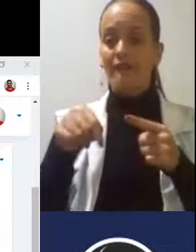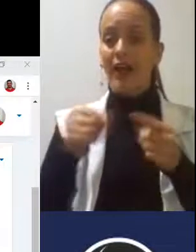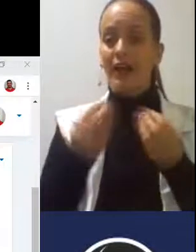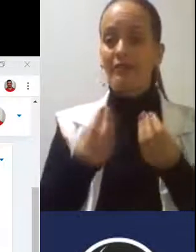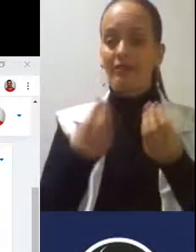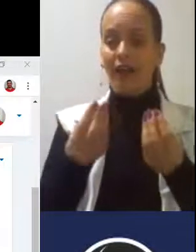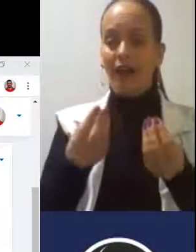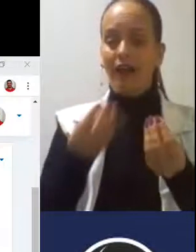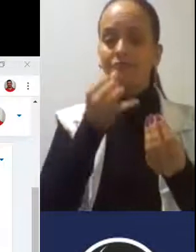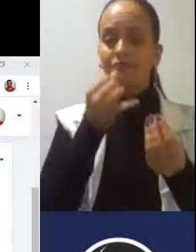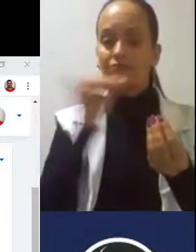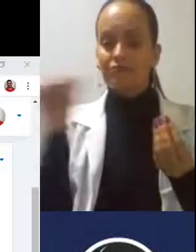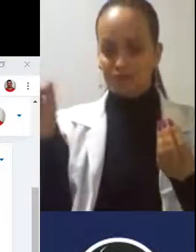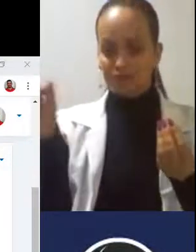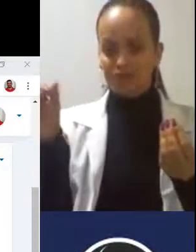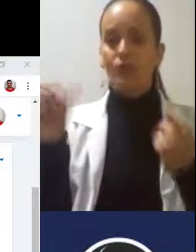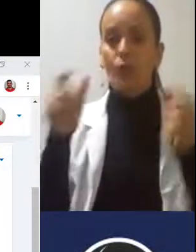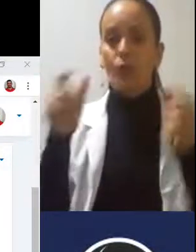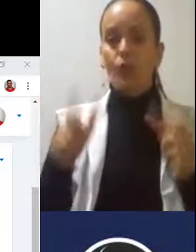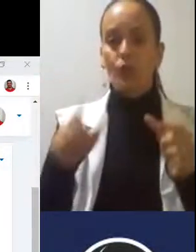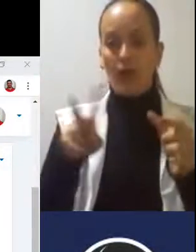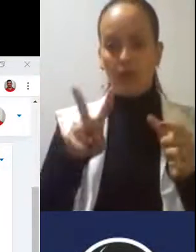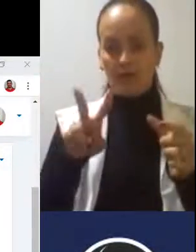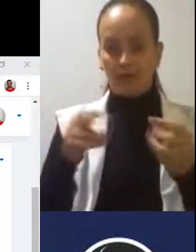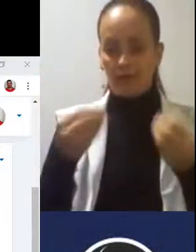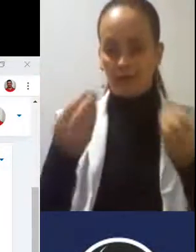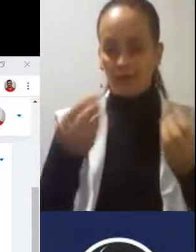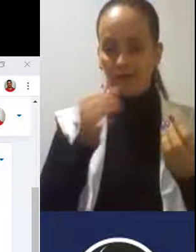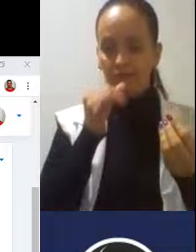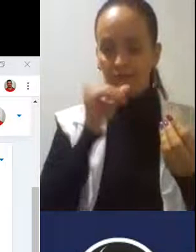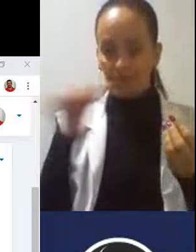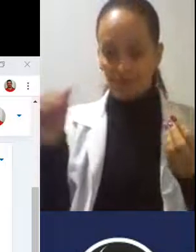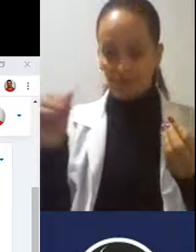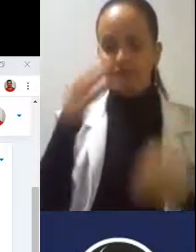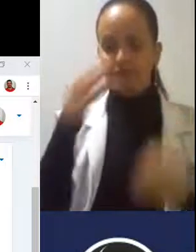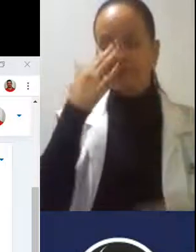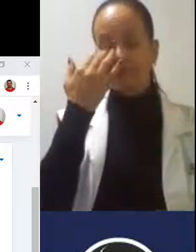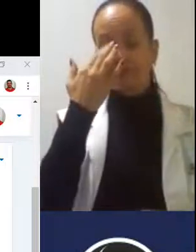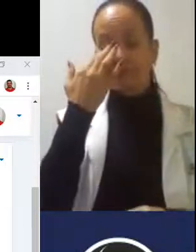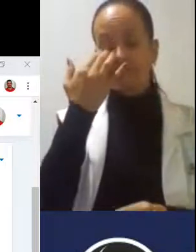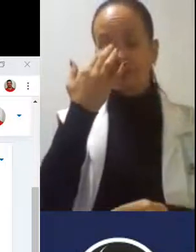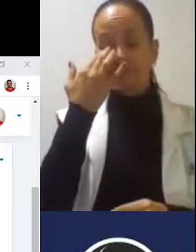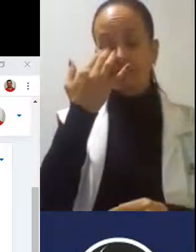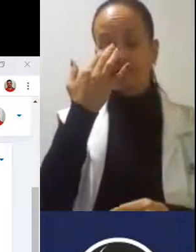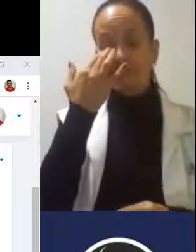A tensão elétrica.